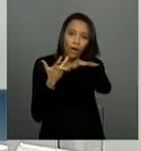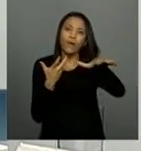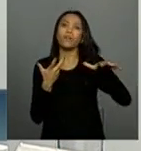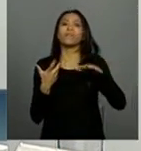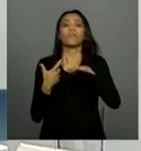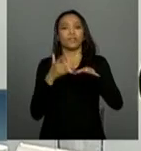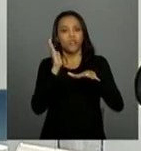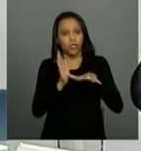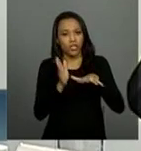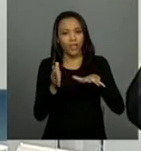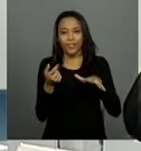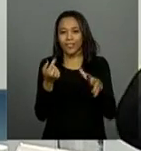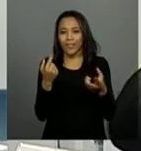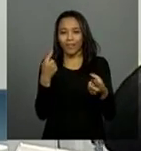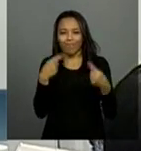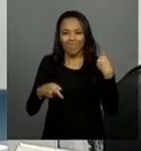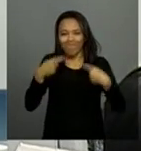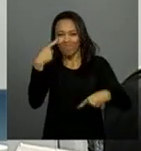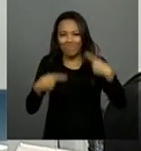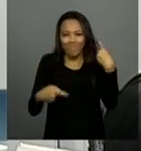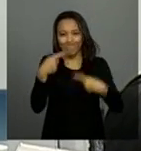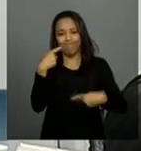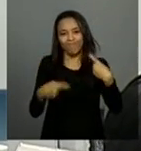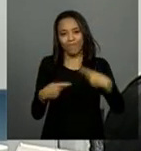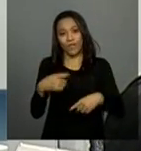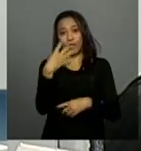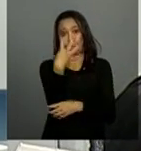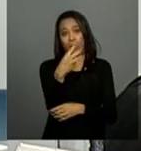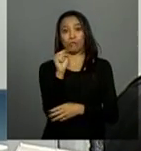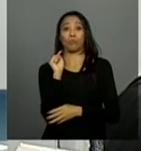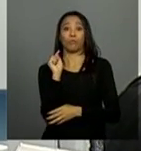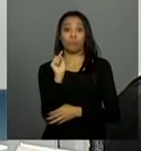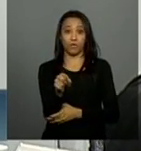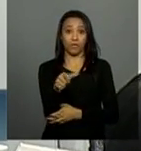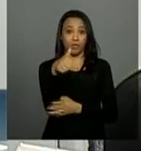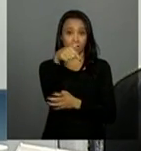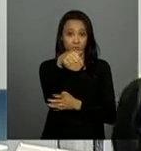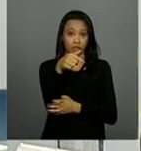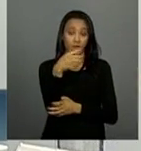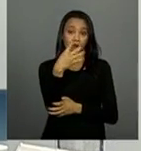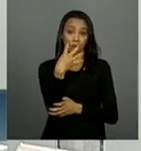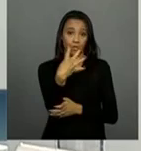área que está em desacordo, segundo os últimos estudos, é cerca de